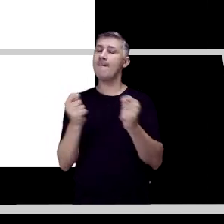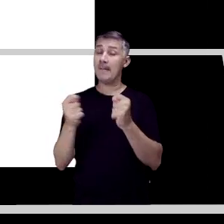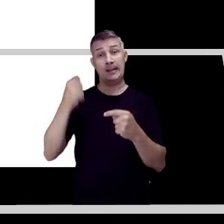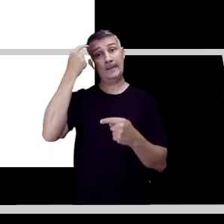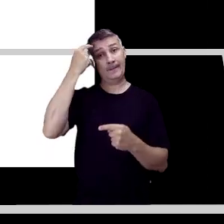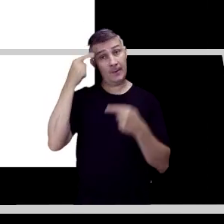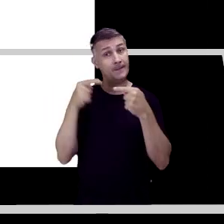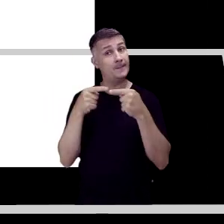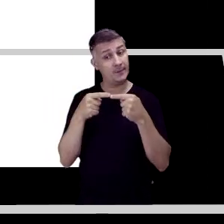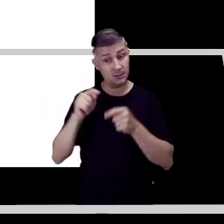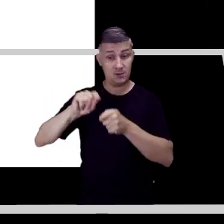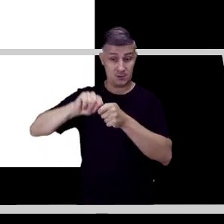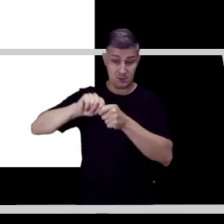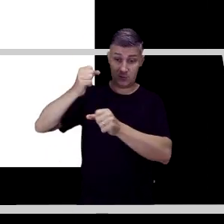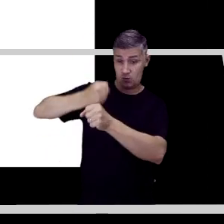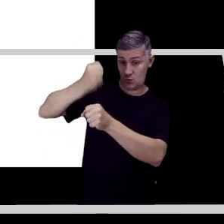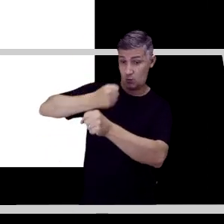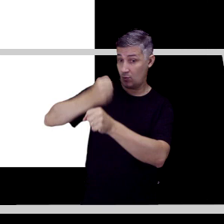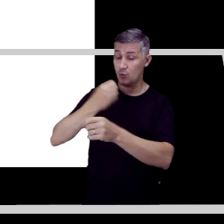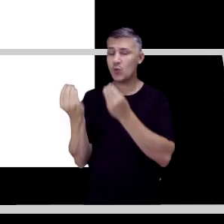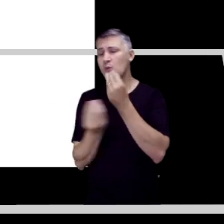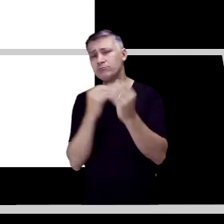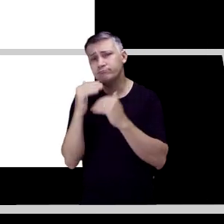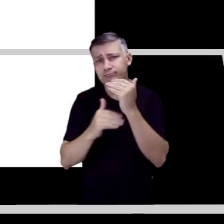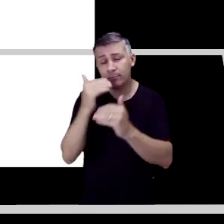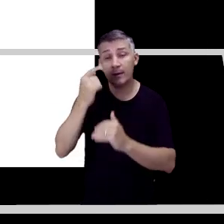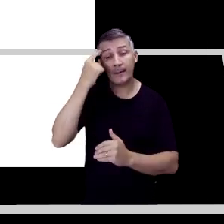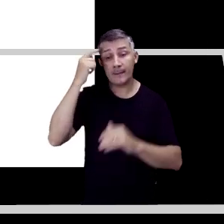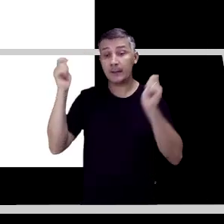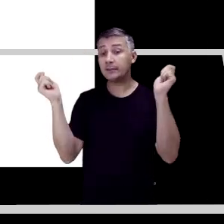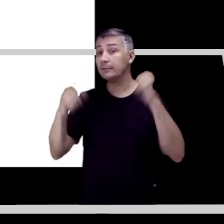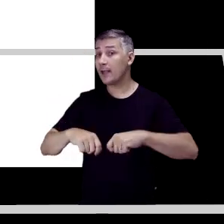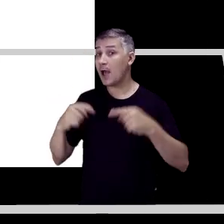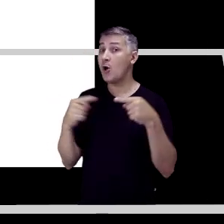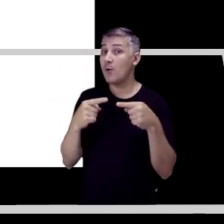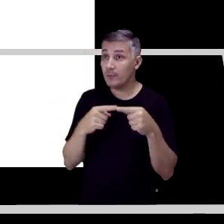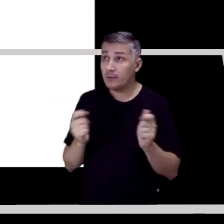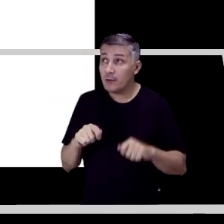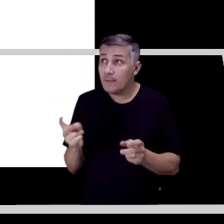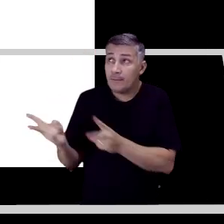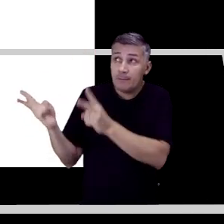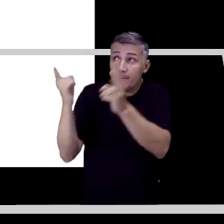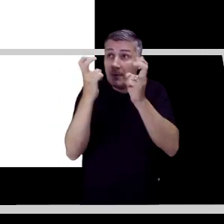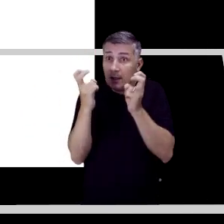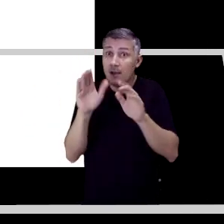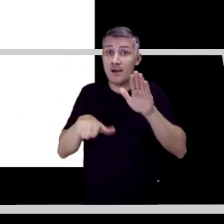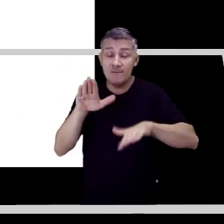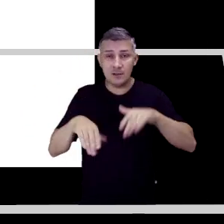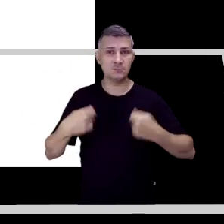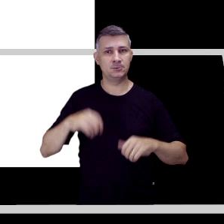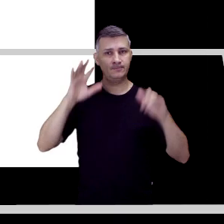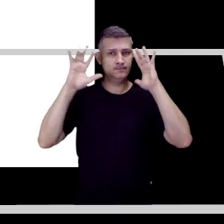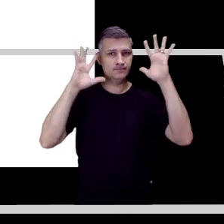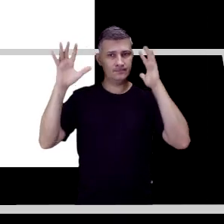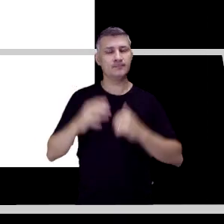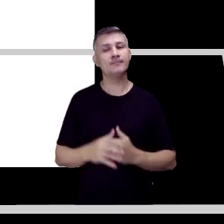teve que levar em consideração quando estava fazendo isso, e o que retroativamente a gente pode se dar conta que talvez deveria ter